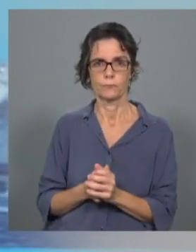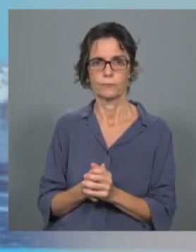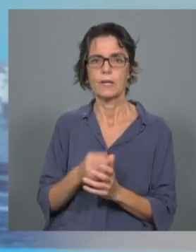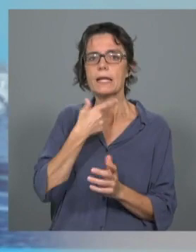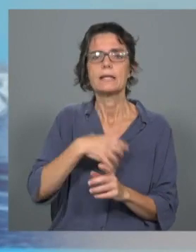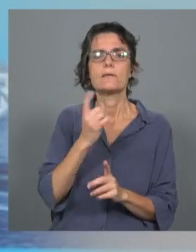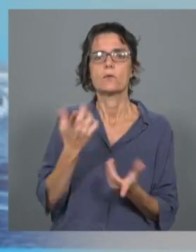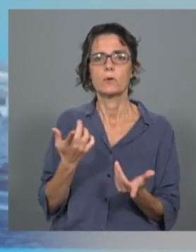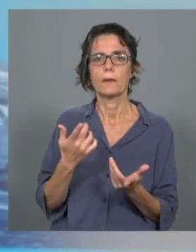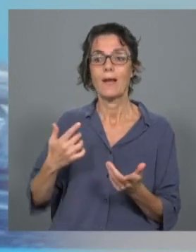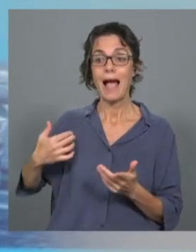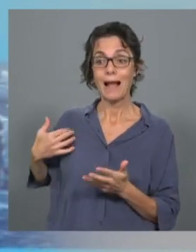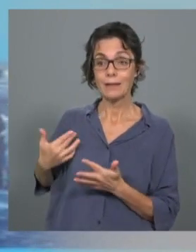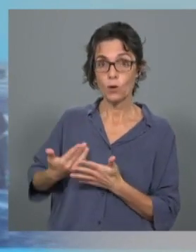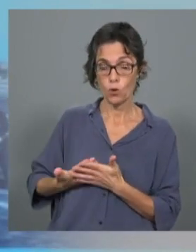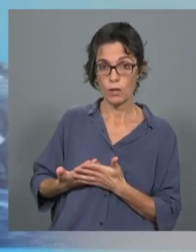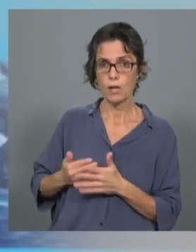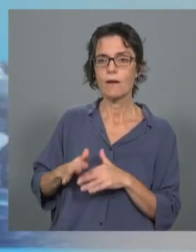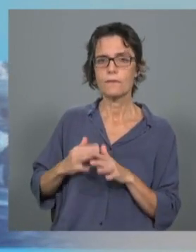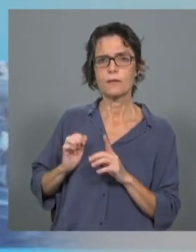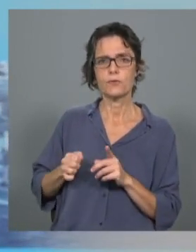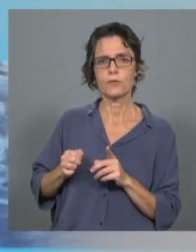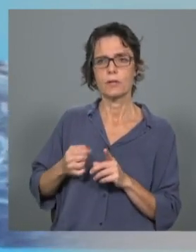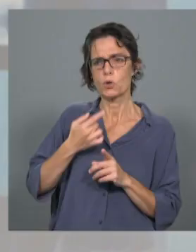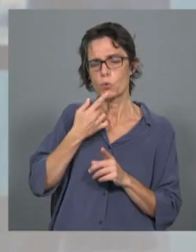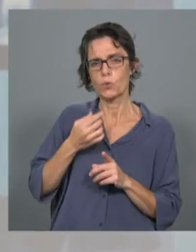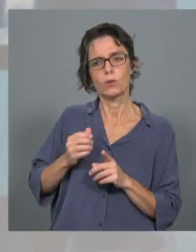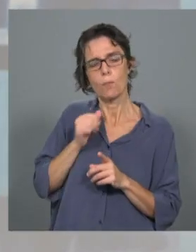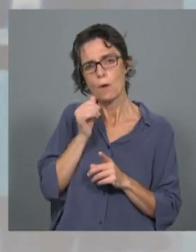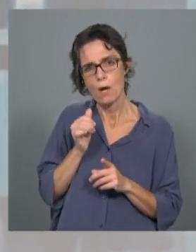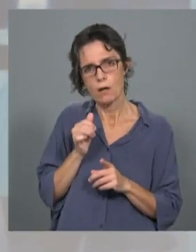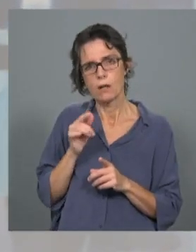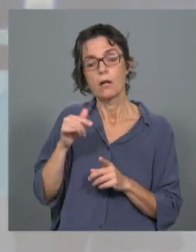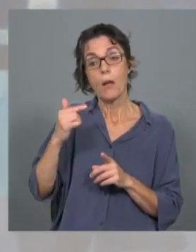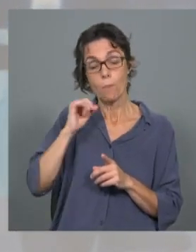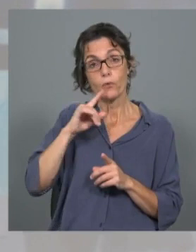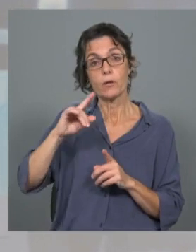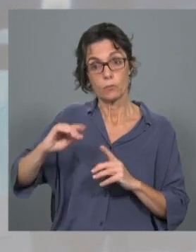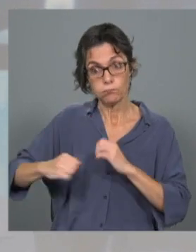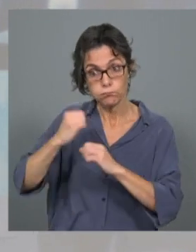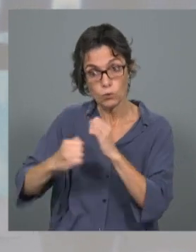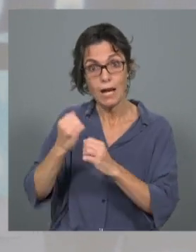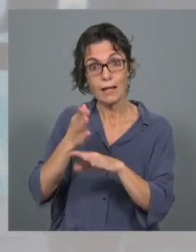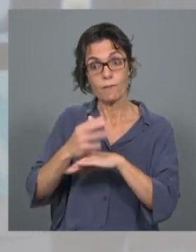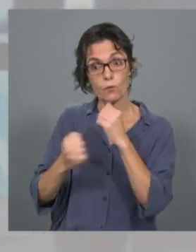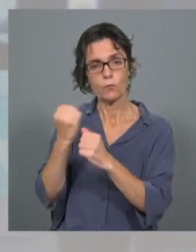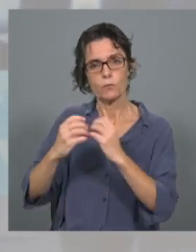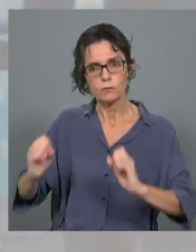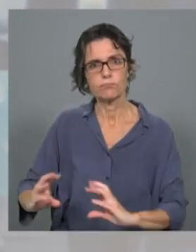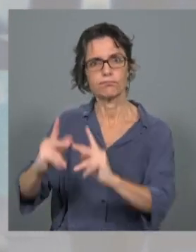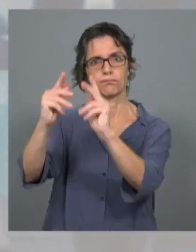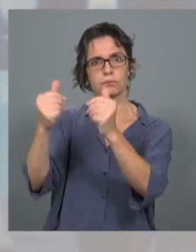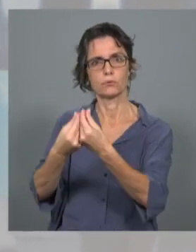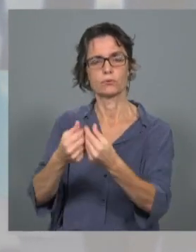começou a caminhar. E em Portugal também. E isso é de facto uma consequência na economia que a Fratelli Tutti aponta.